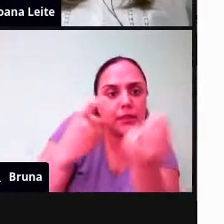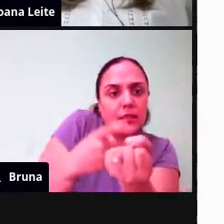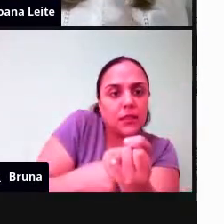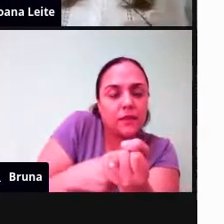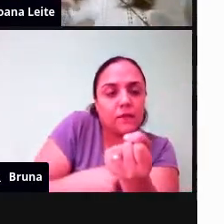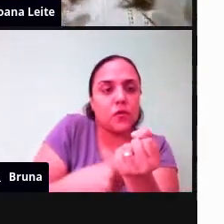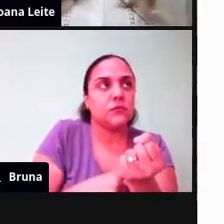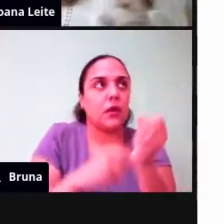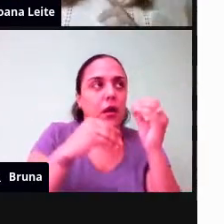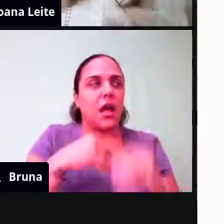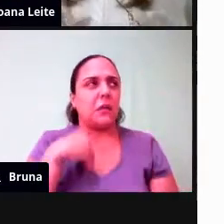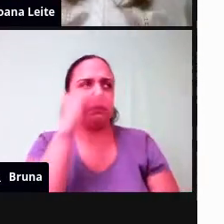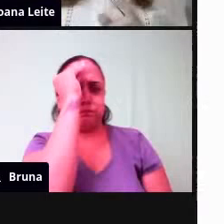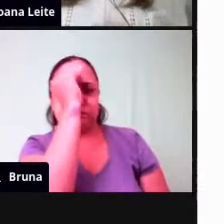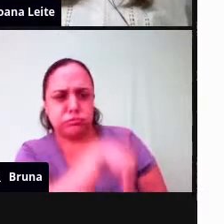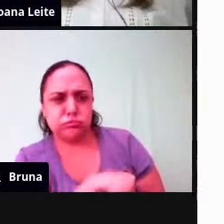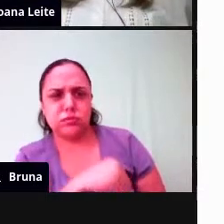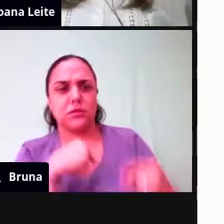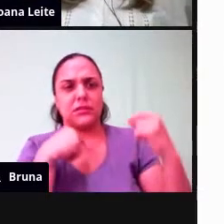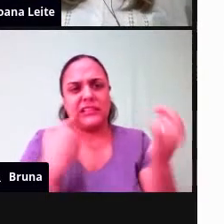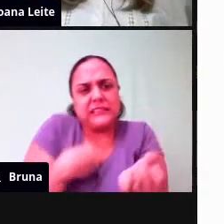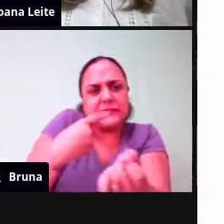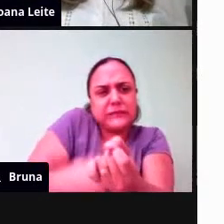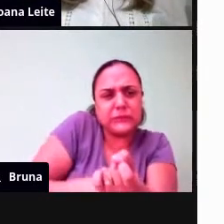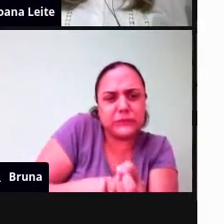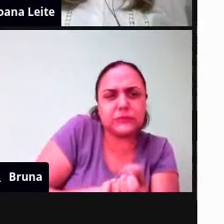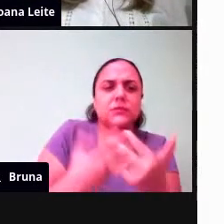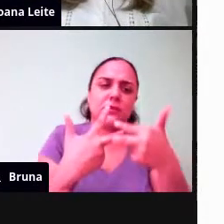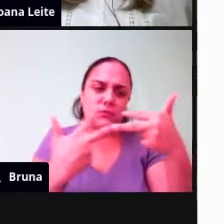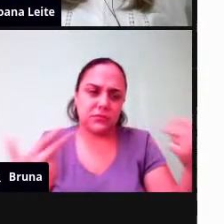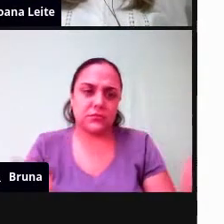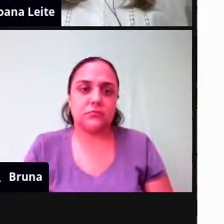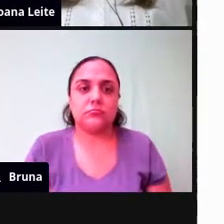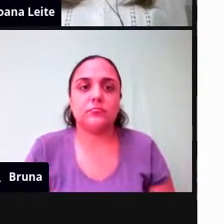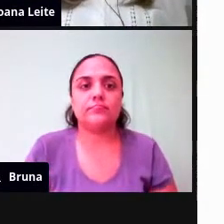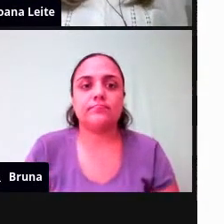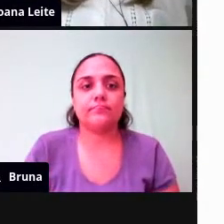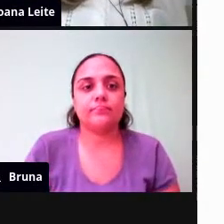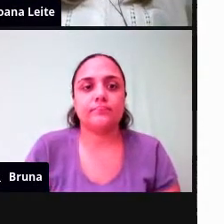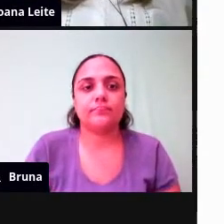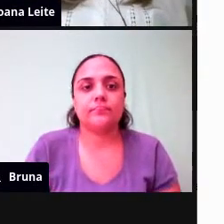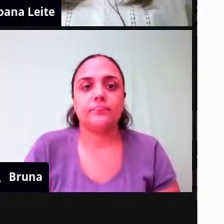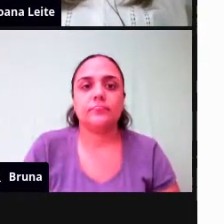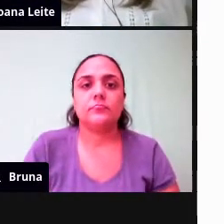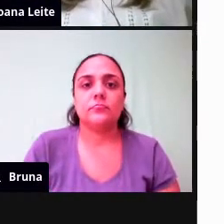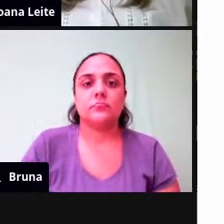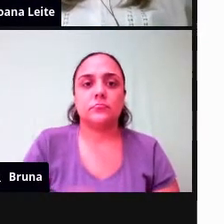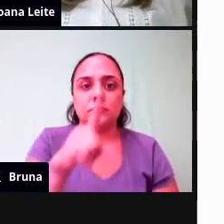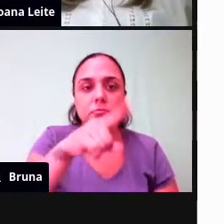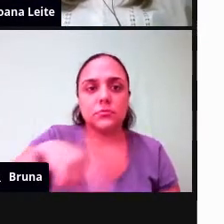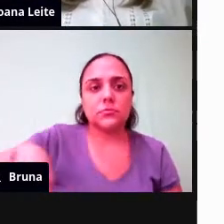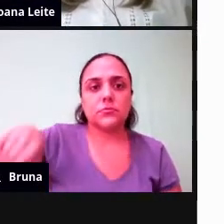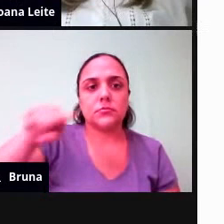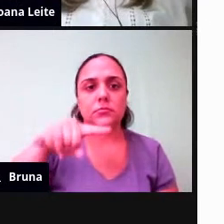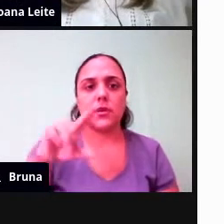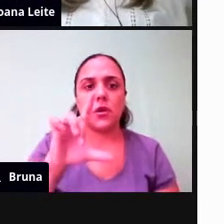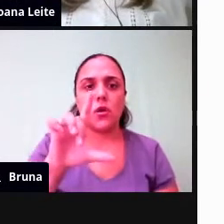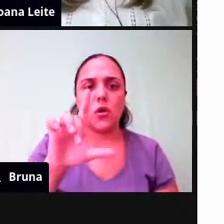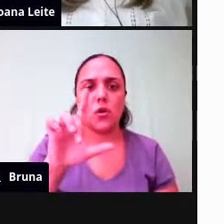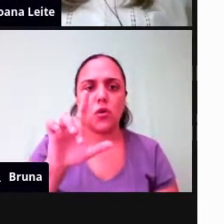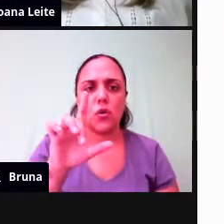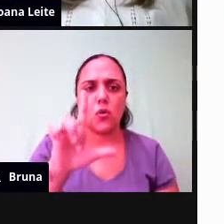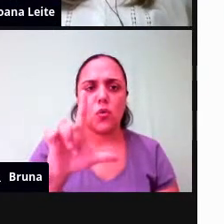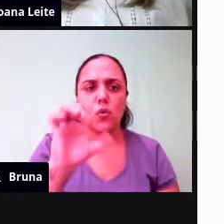dificuldade de concentração, né? Esses corantes estão muito relacionados com esses sintomas. E aqui a dieta Low FODMAPs, né, que é